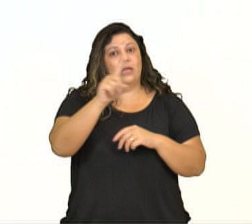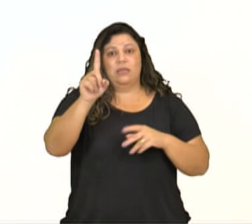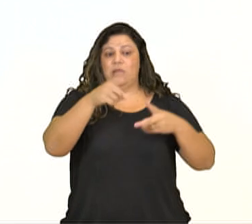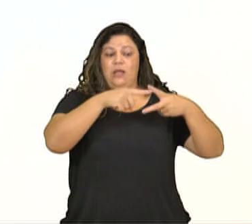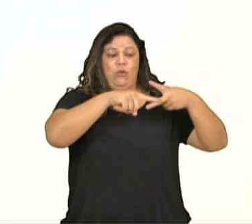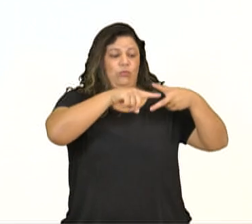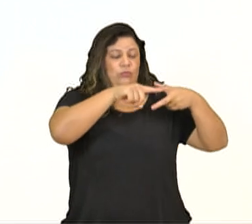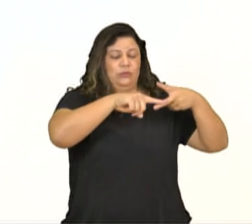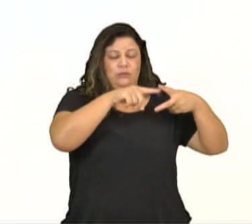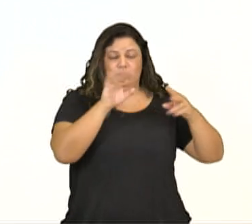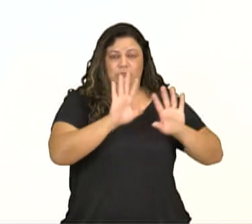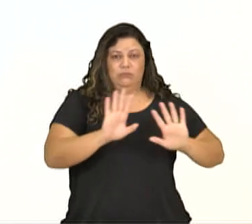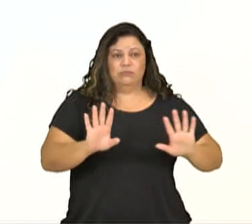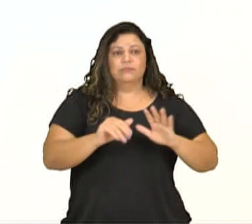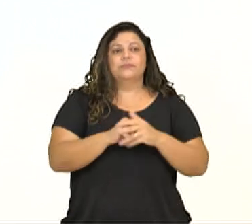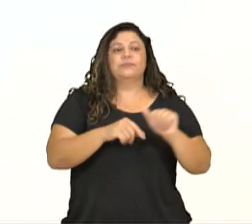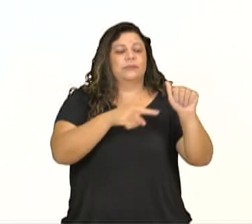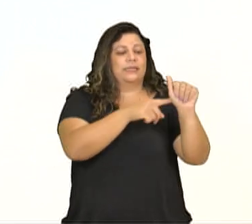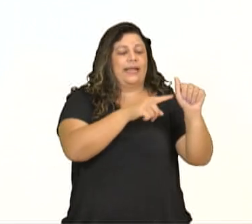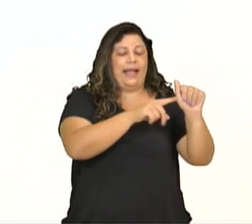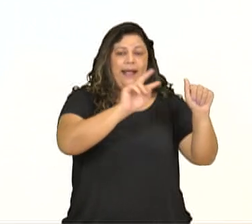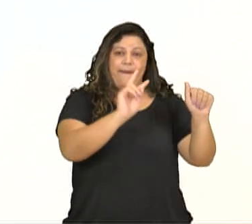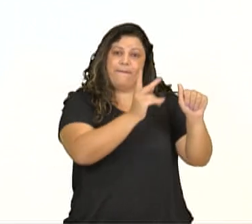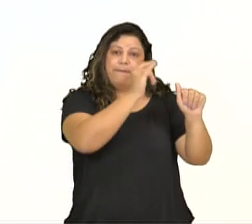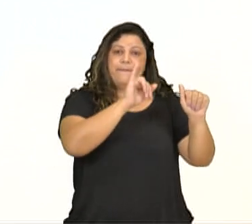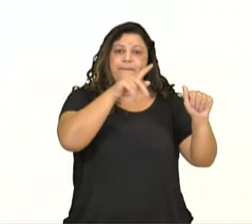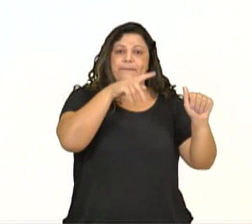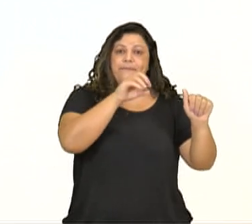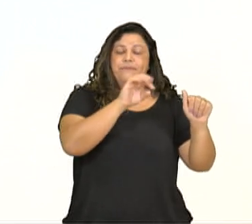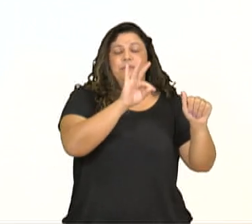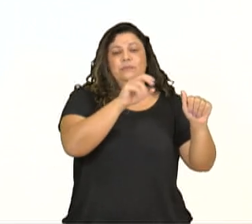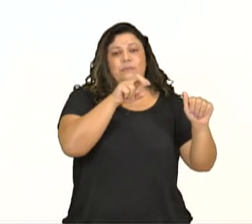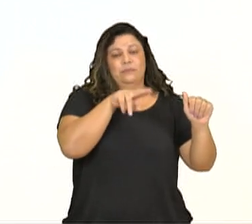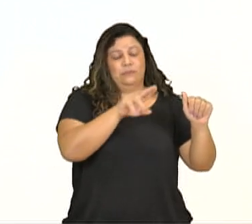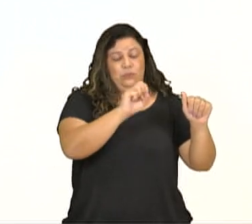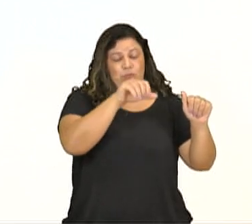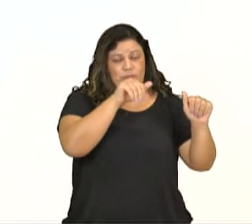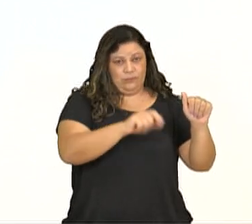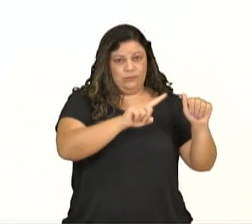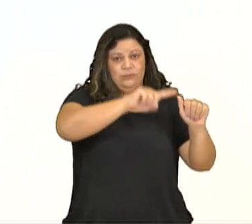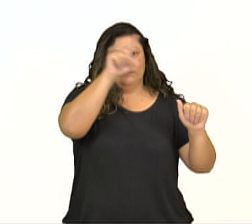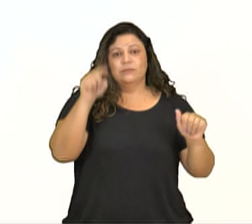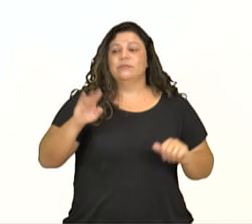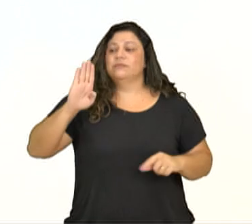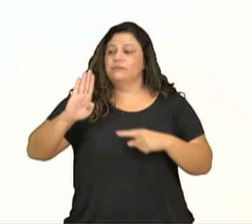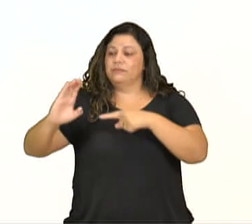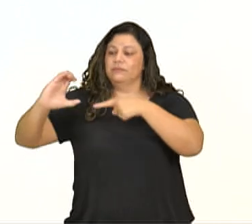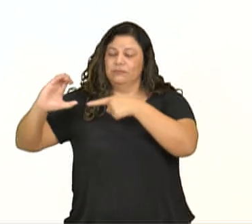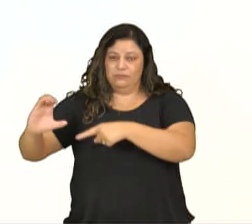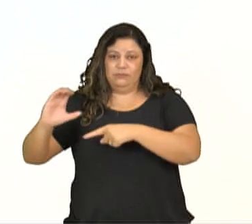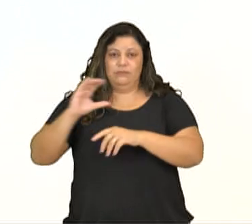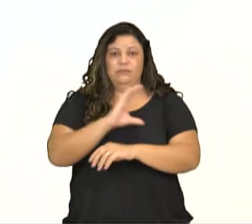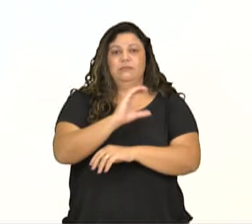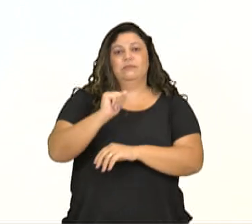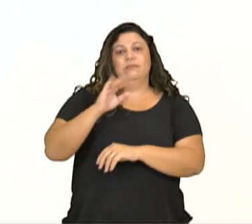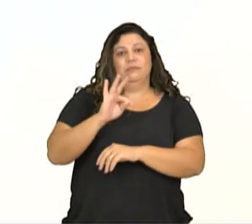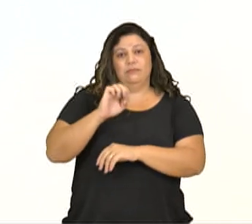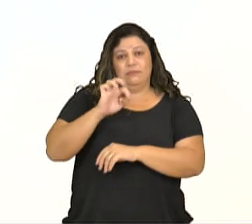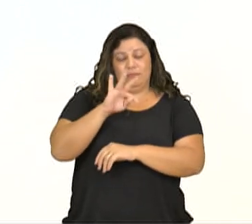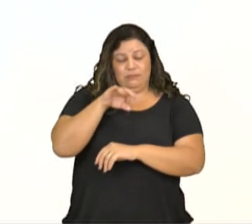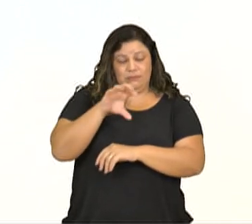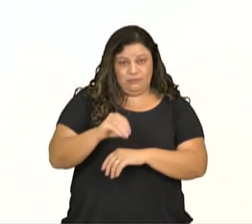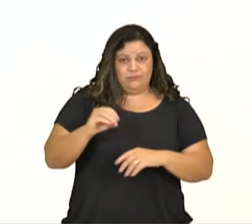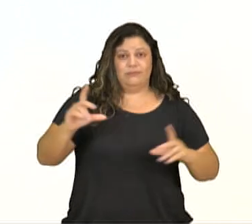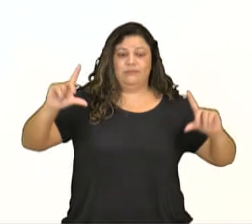que o A é a hipotenusa desse triângulo, tenho que B e C são os catetos desse triângulo, ou seja, os lados menores